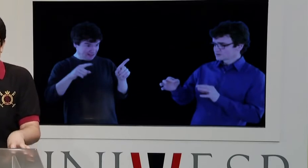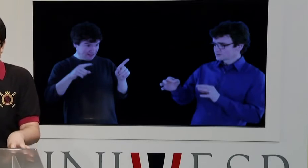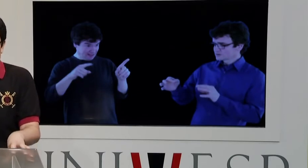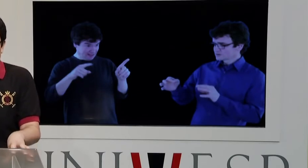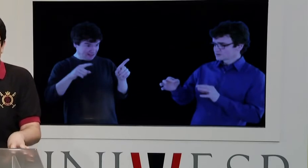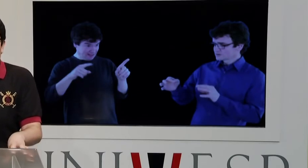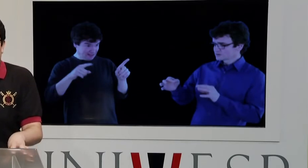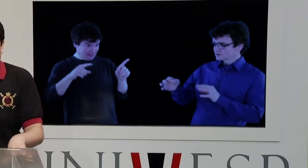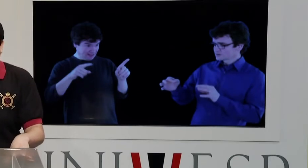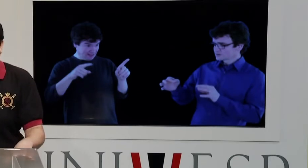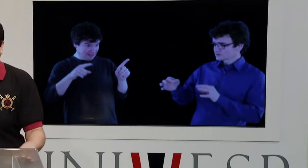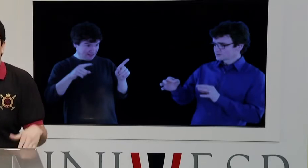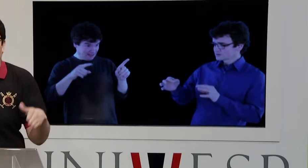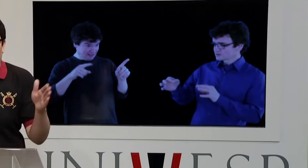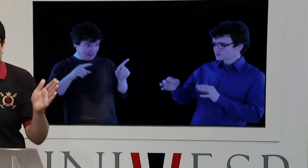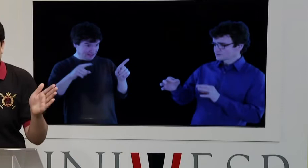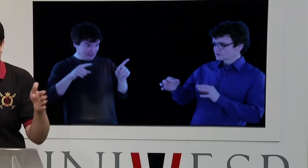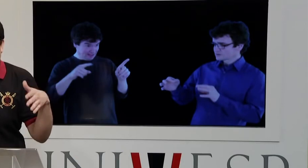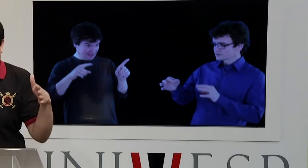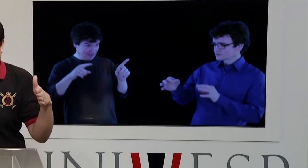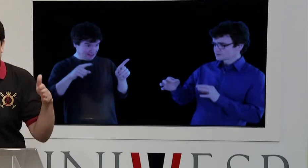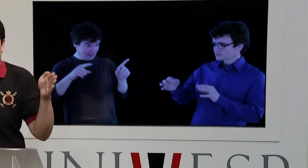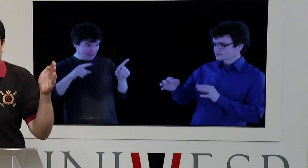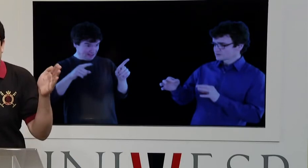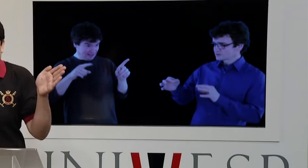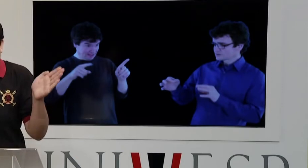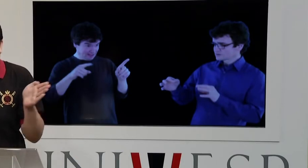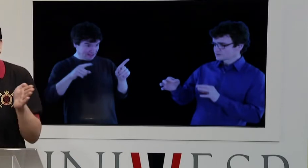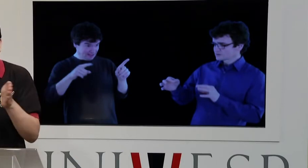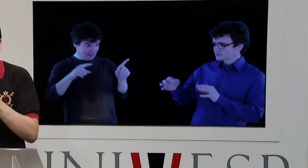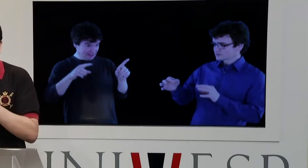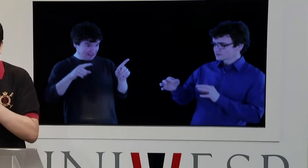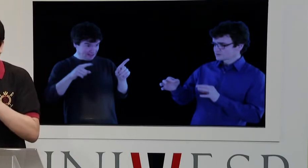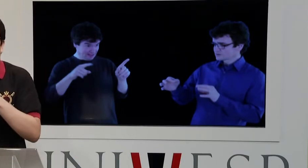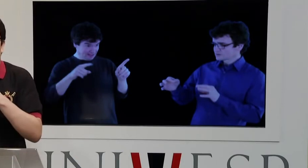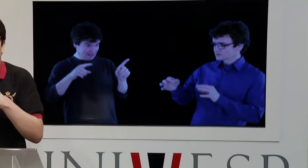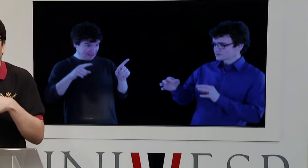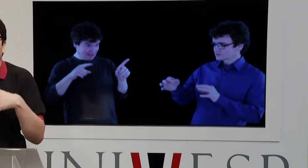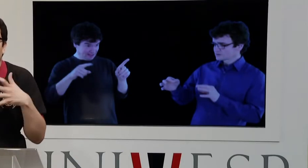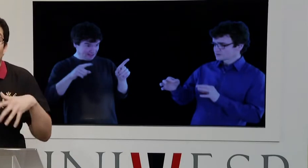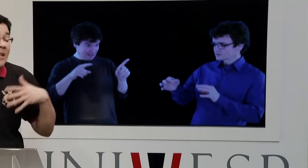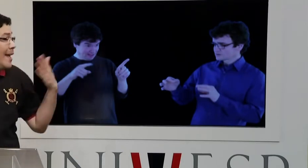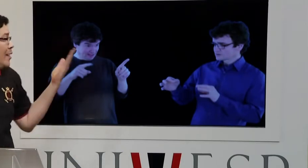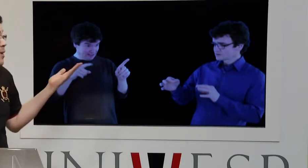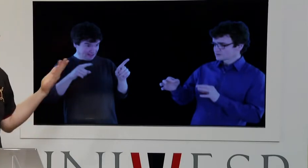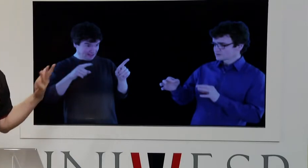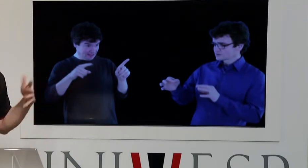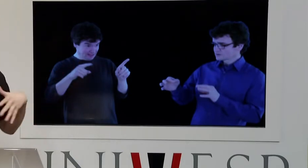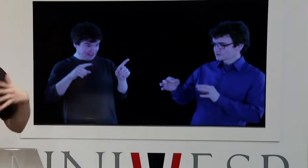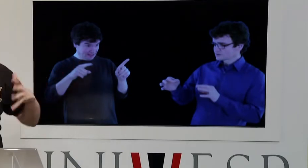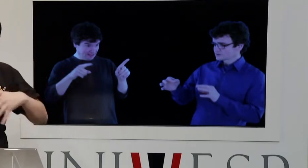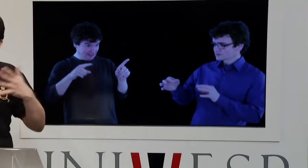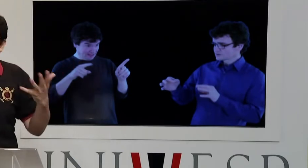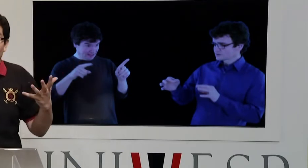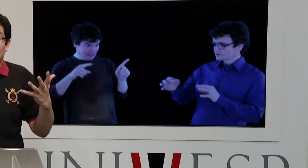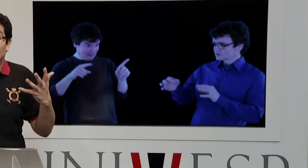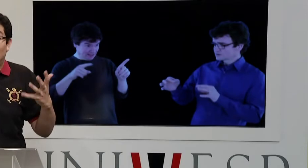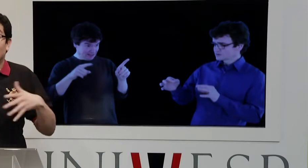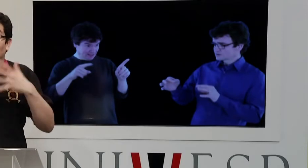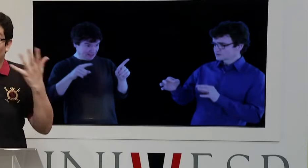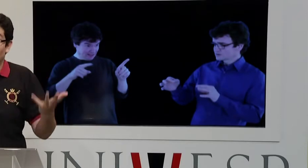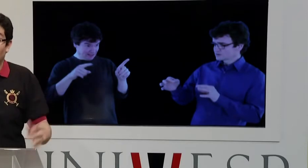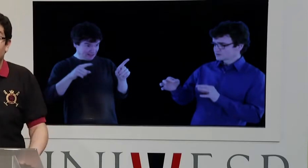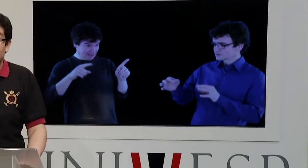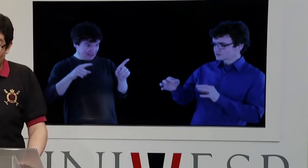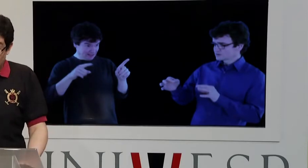agramaticais naquela língua, dado que apresenta uma sequencialidade de sinais que na língua de sinais é normalmente